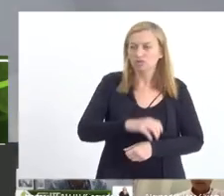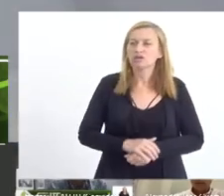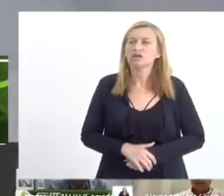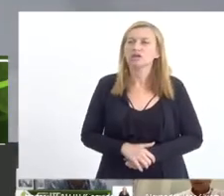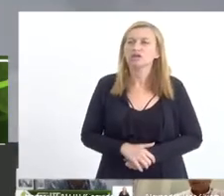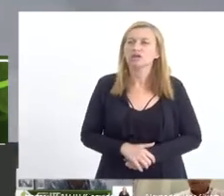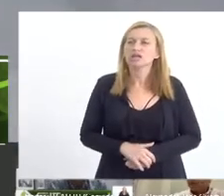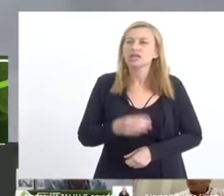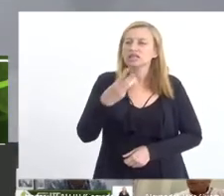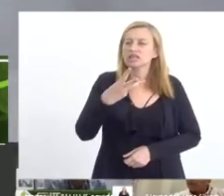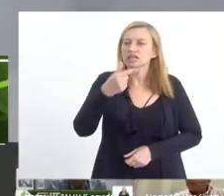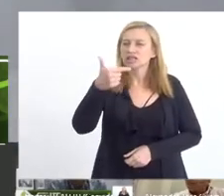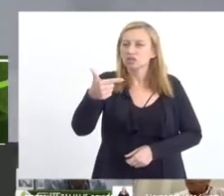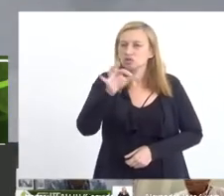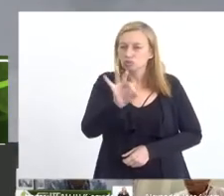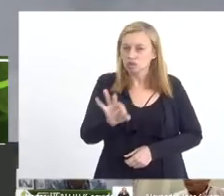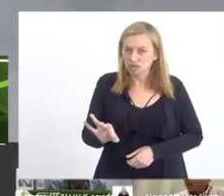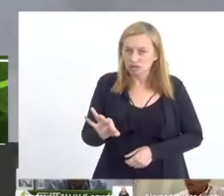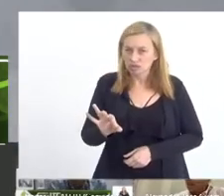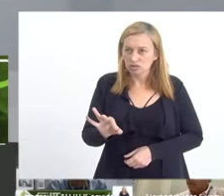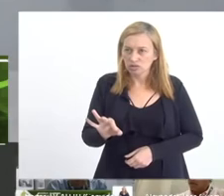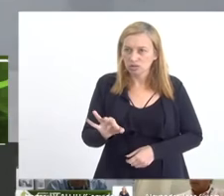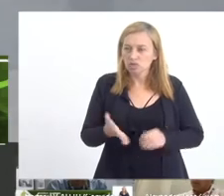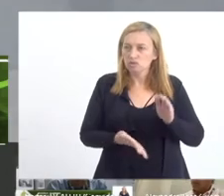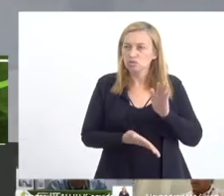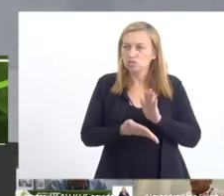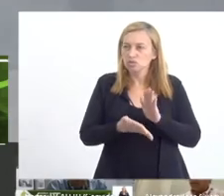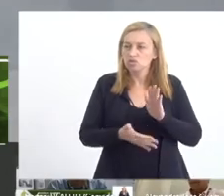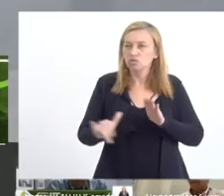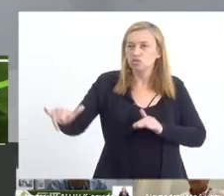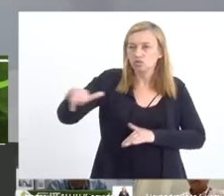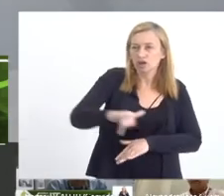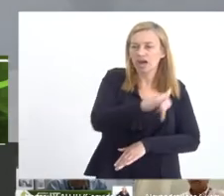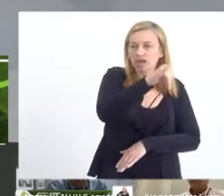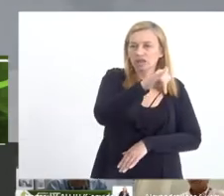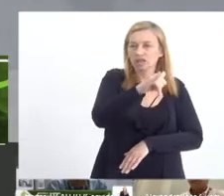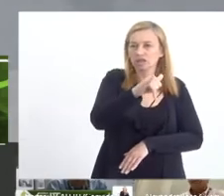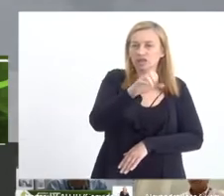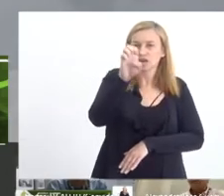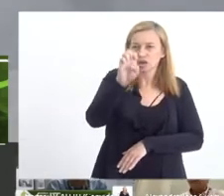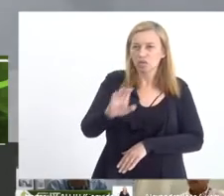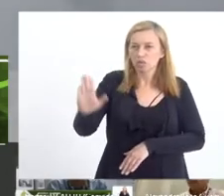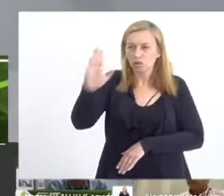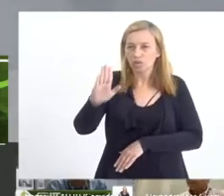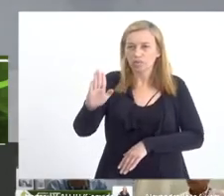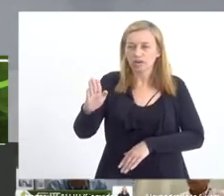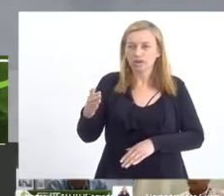2019, 32% do volume de passageiros entre Europa e o Rio,